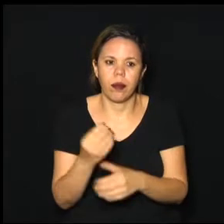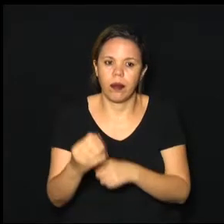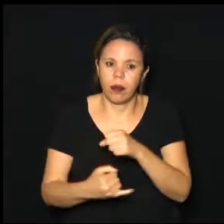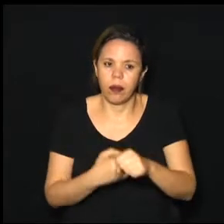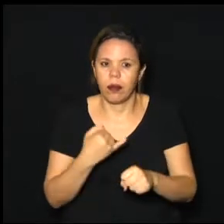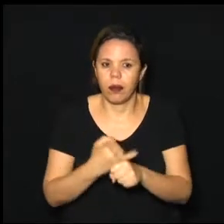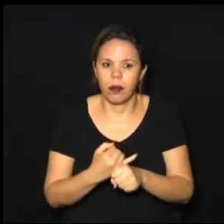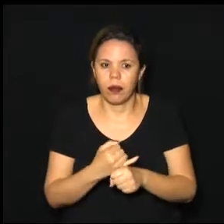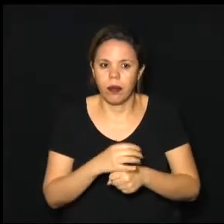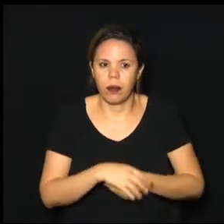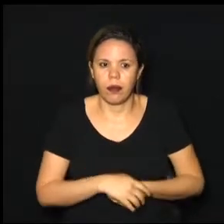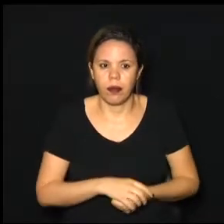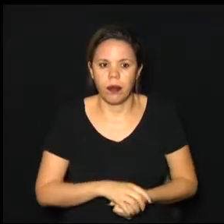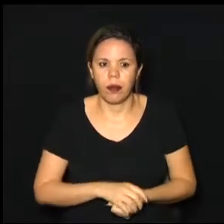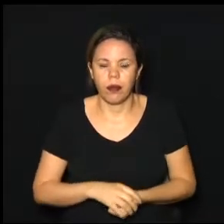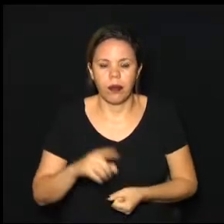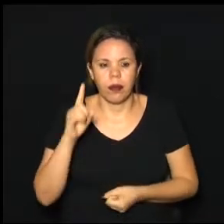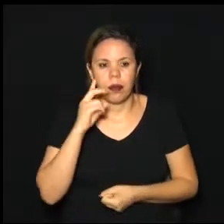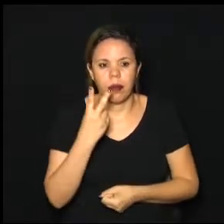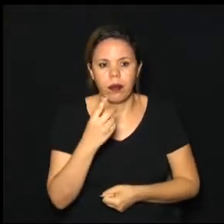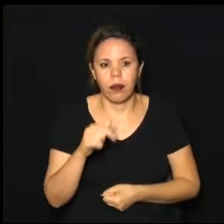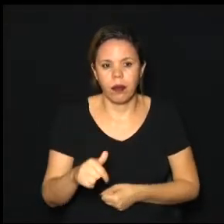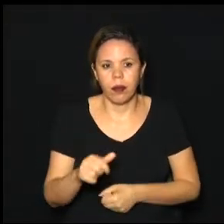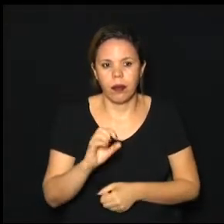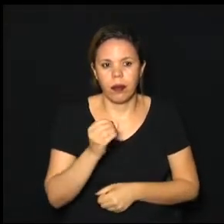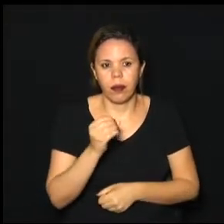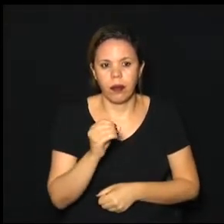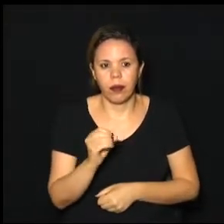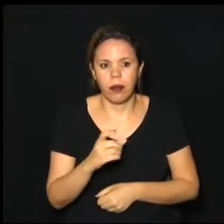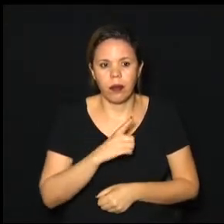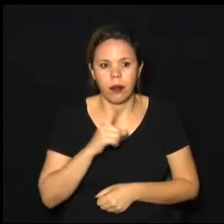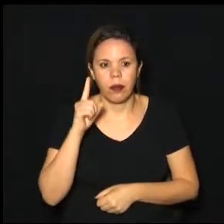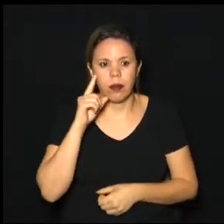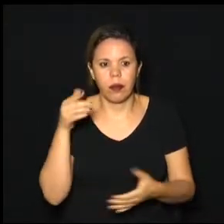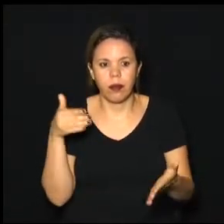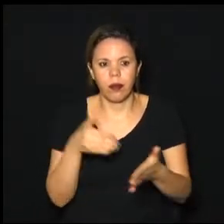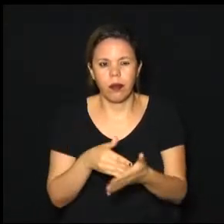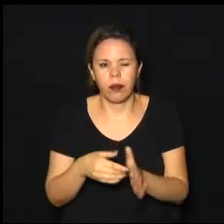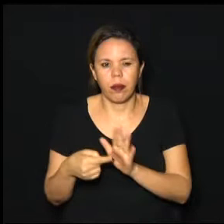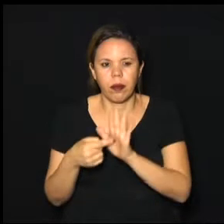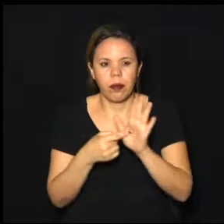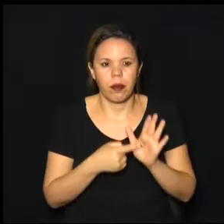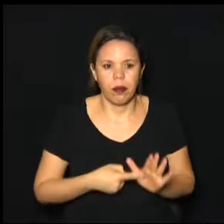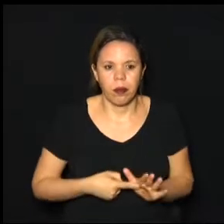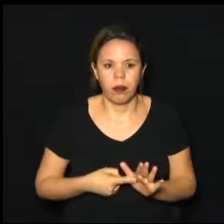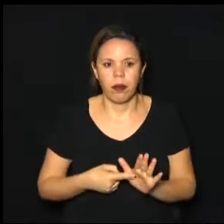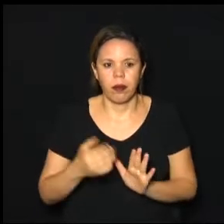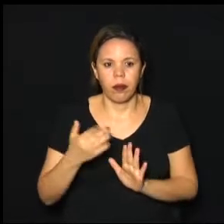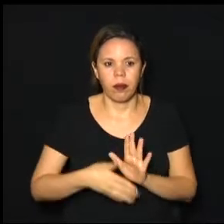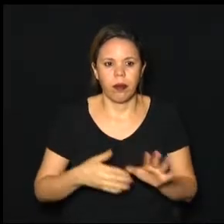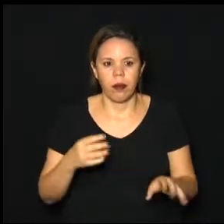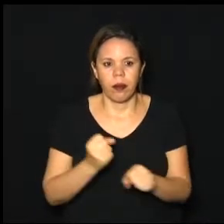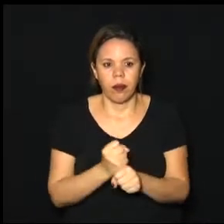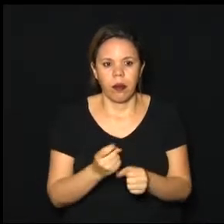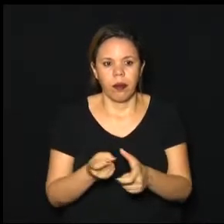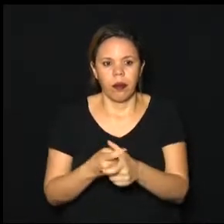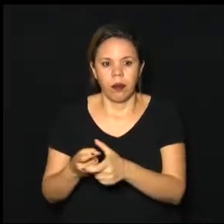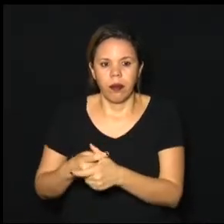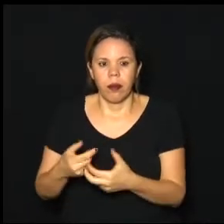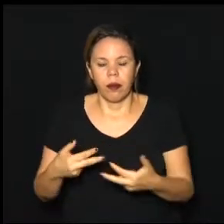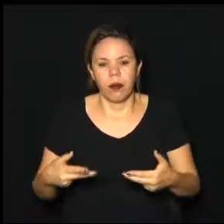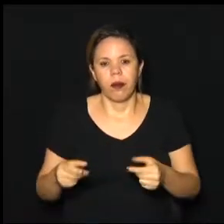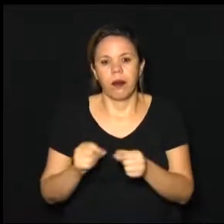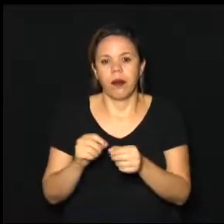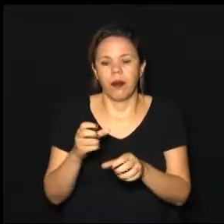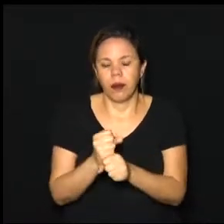internet. Dia 27 de outubro, vem a data limite para apresentação da prestação de contas parcial. E